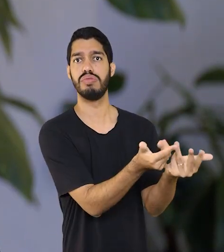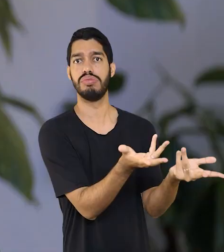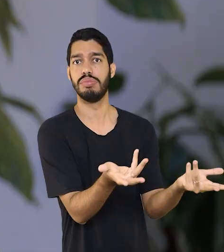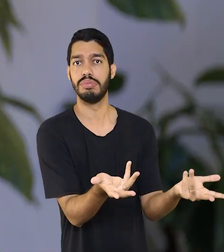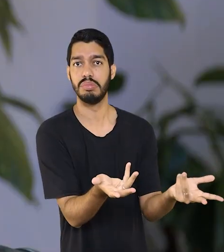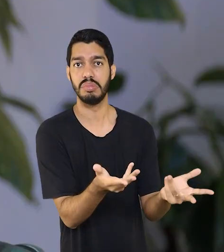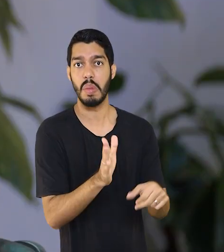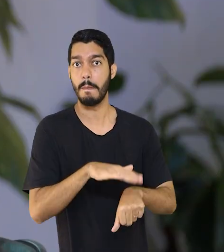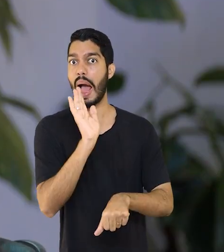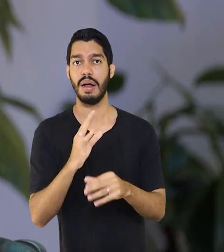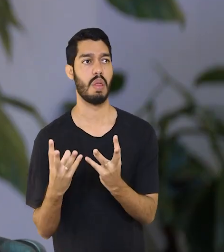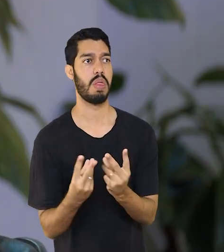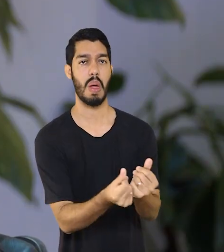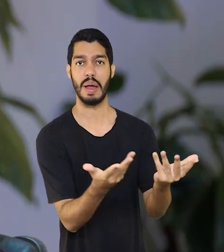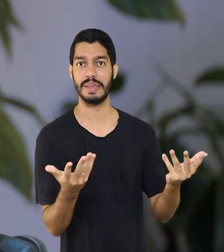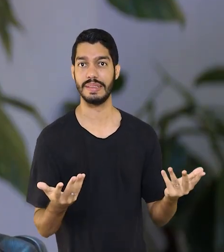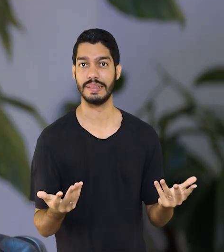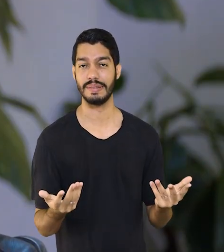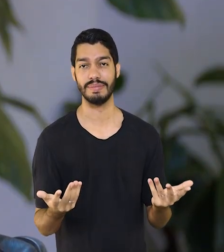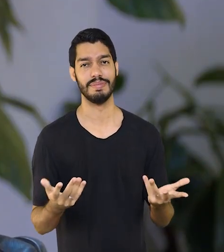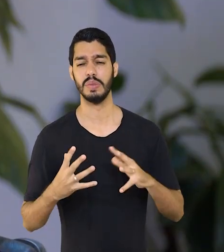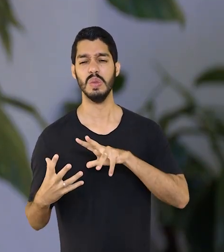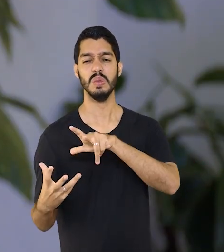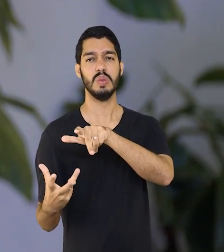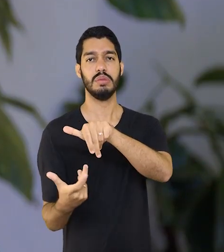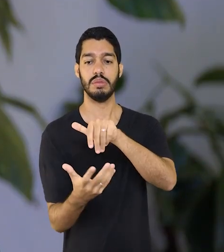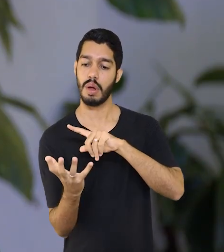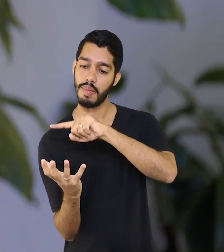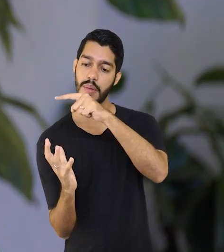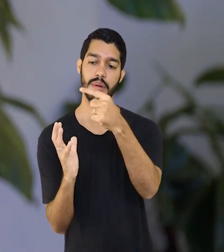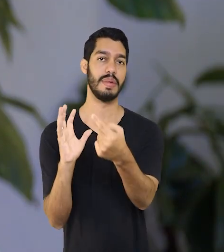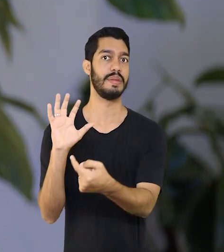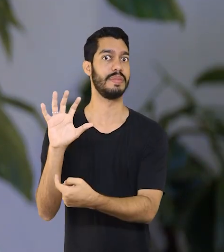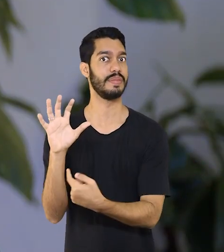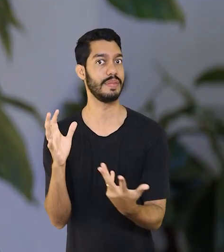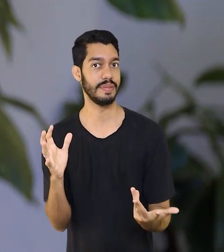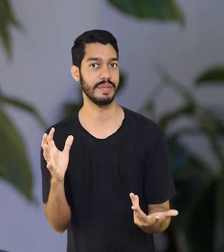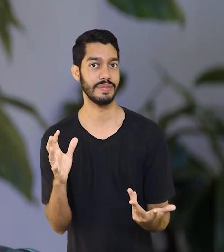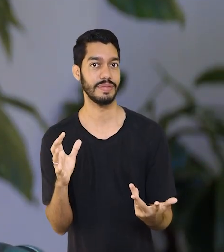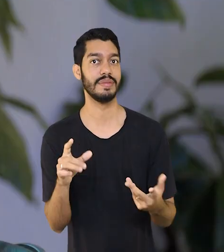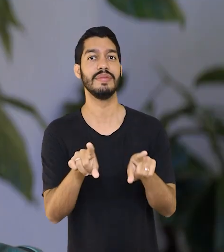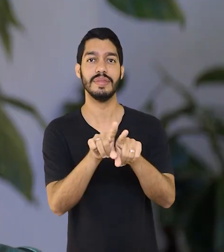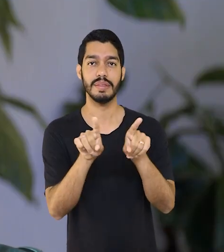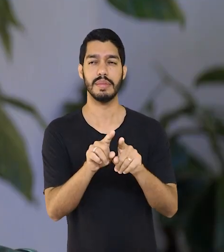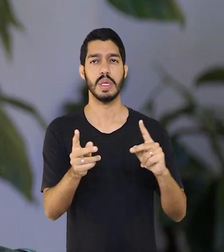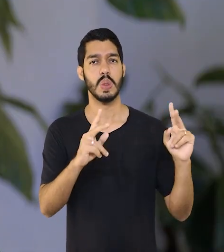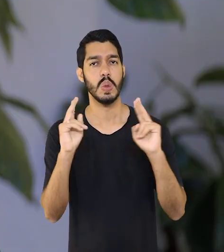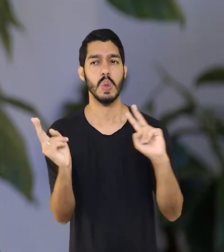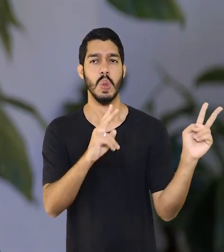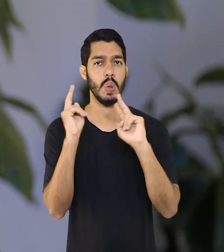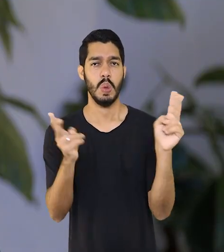mais do que compensa. E assim aconteceu no mundo inteiro. No AR6, ondas de calor já